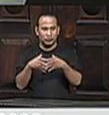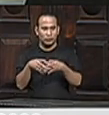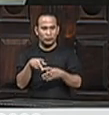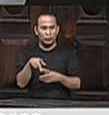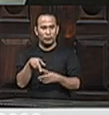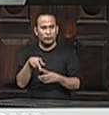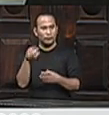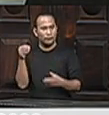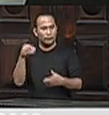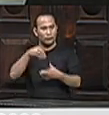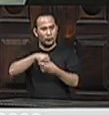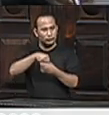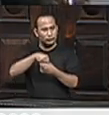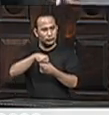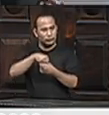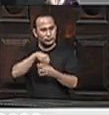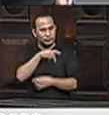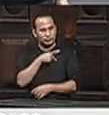favorável.